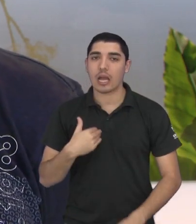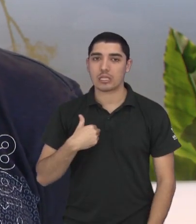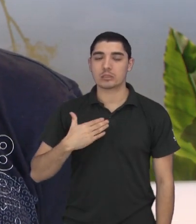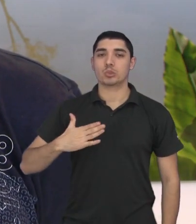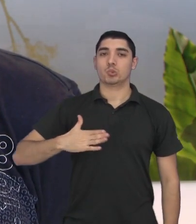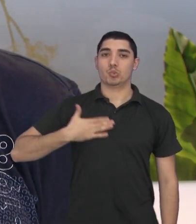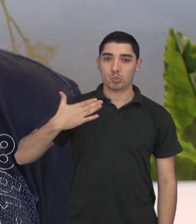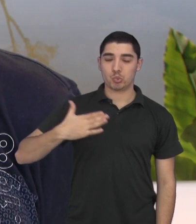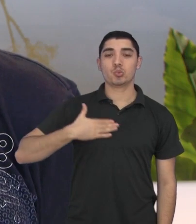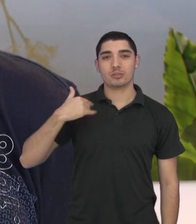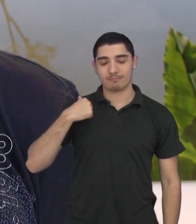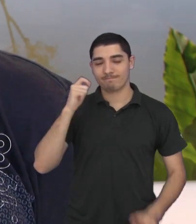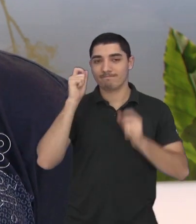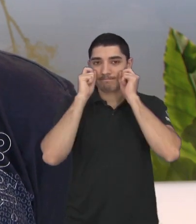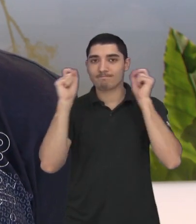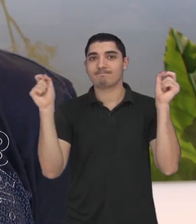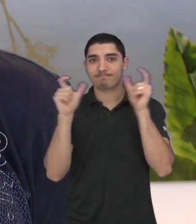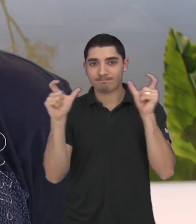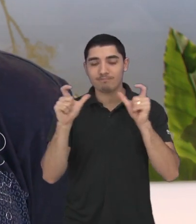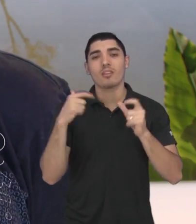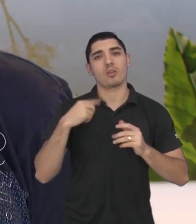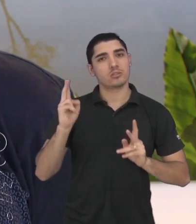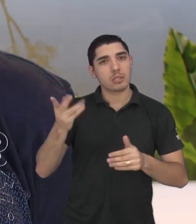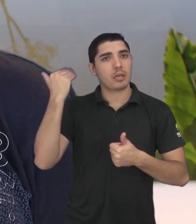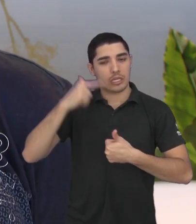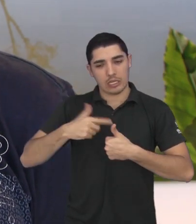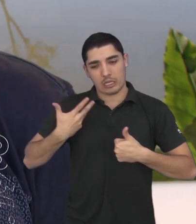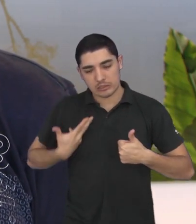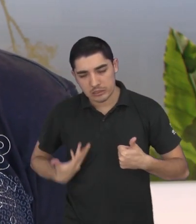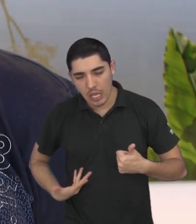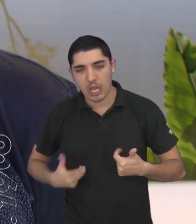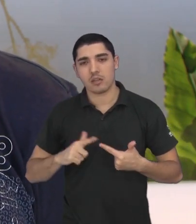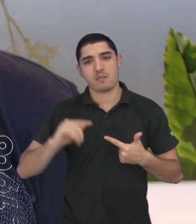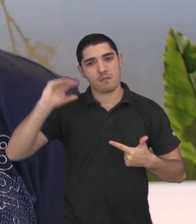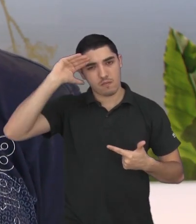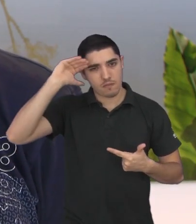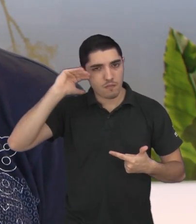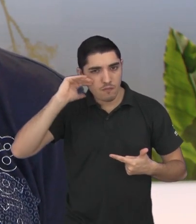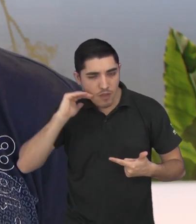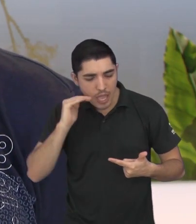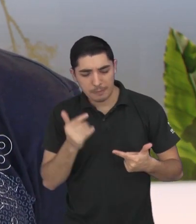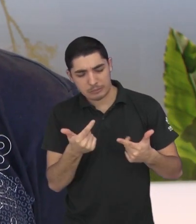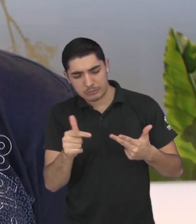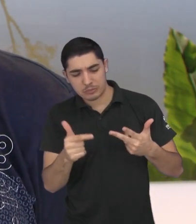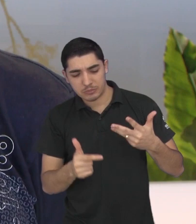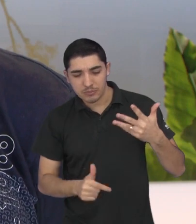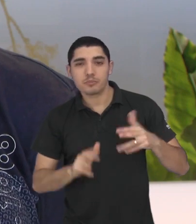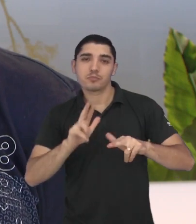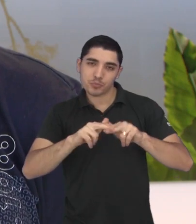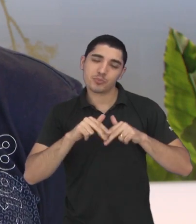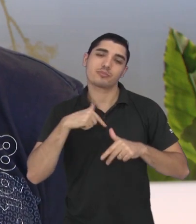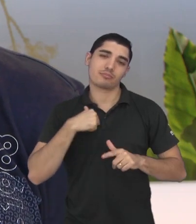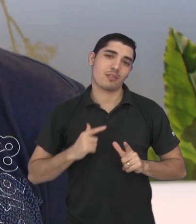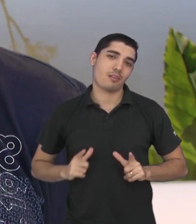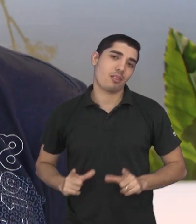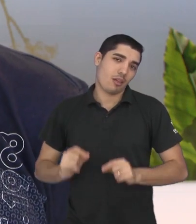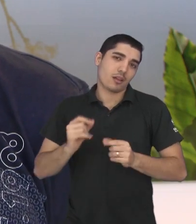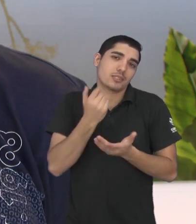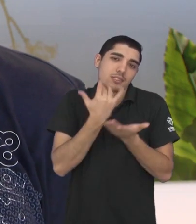a ministrar aulas da arte marcial no final dos anos 1990, quando decidiu abrir uma academia